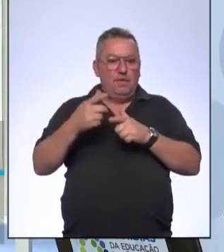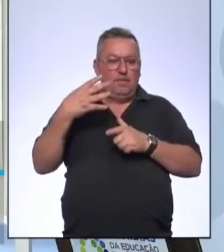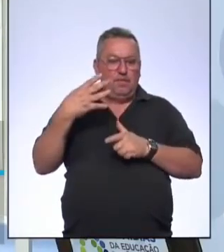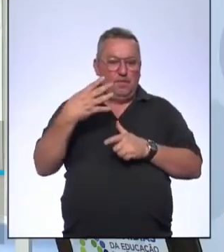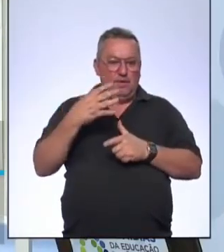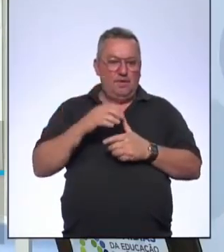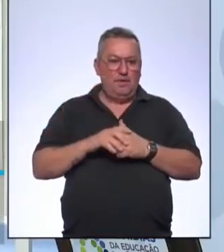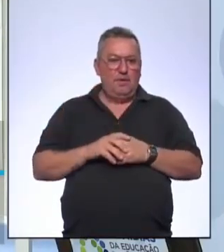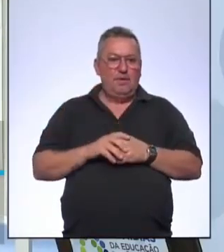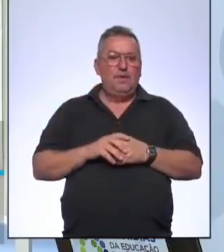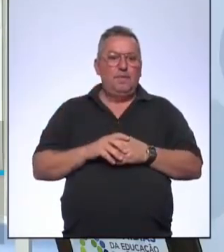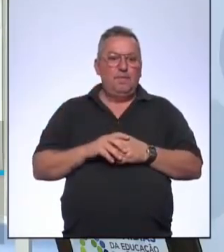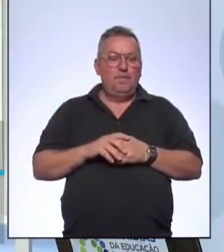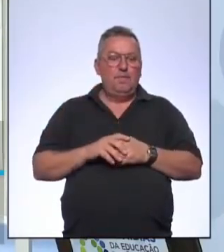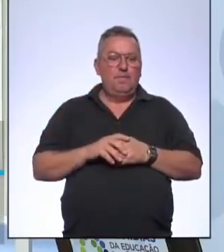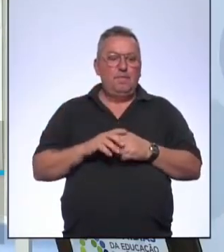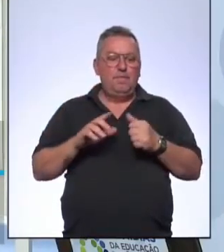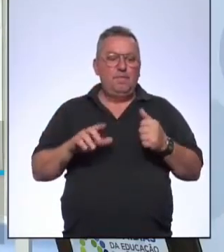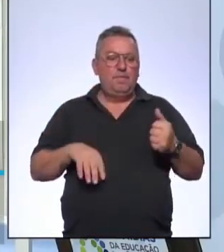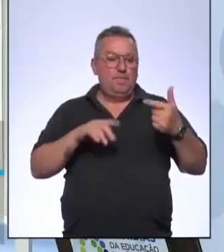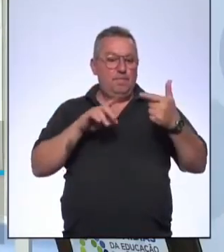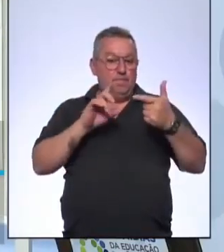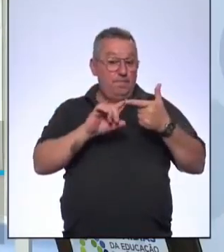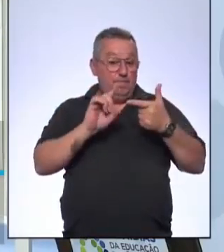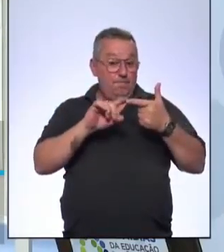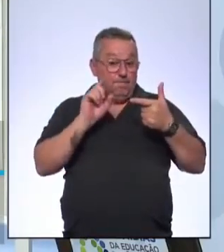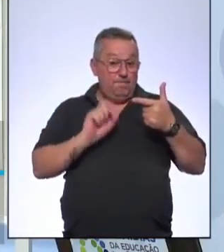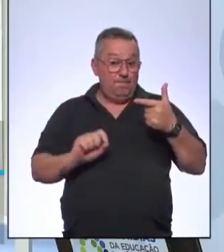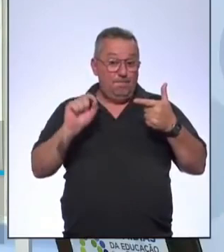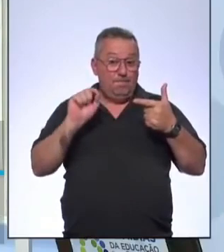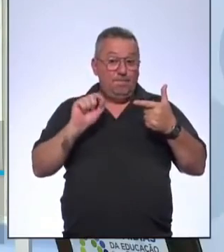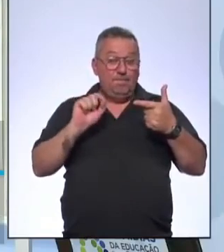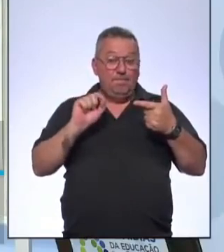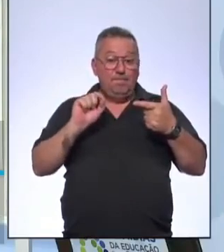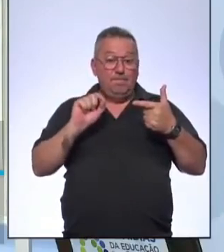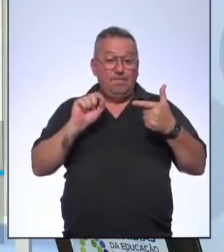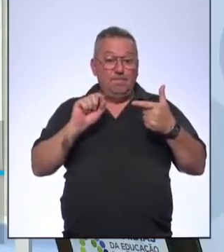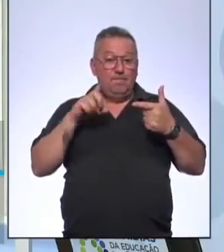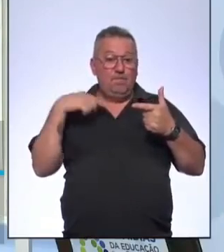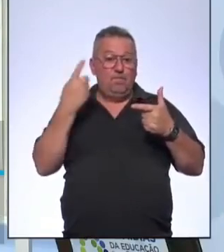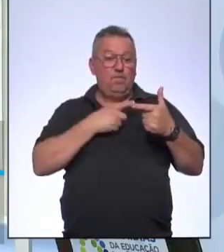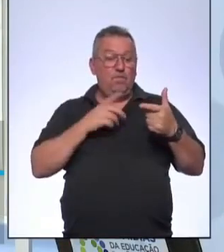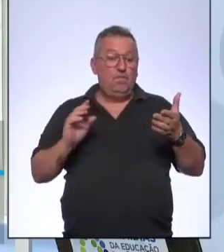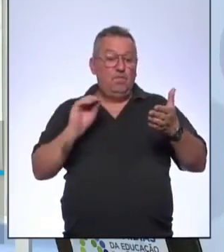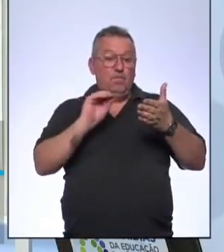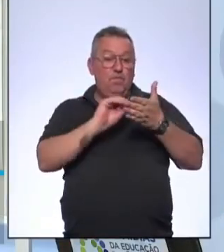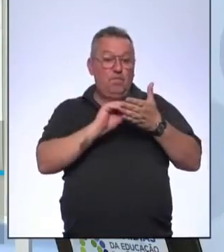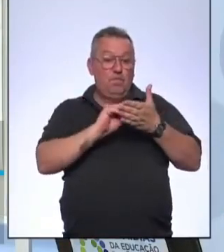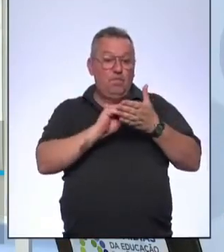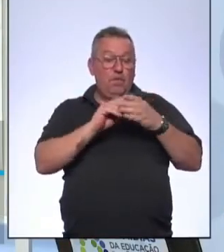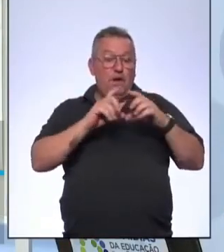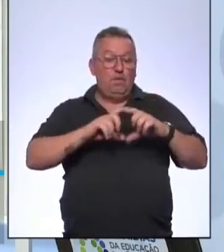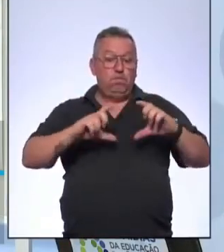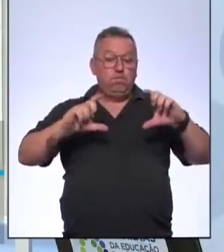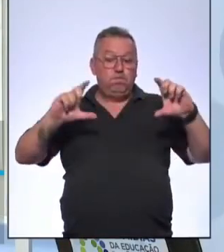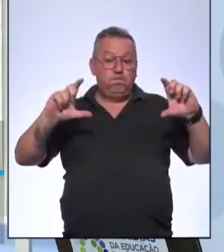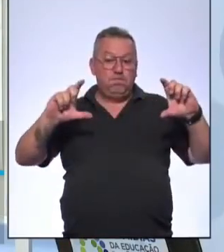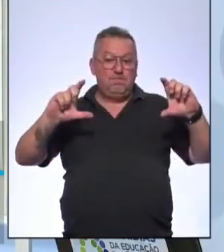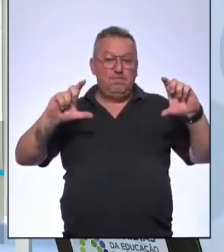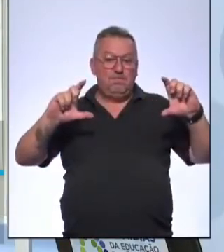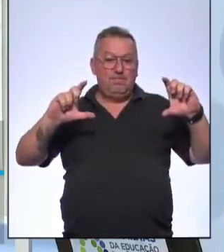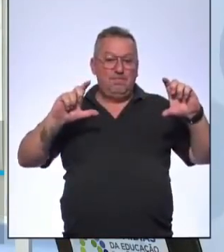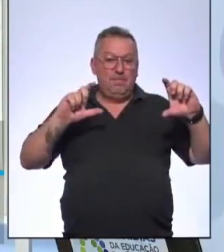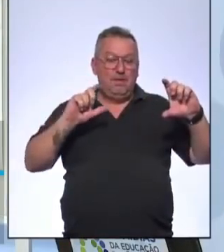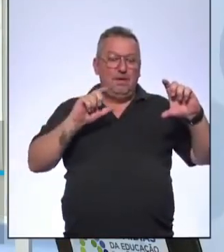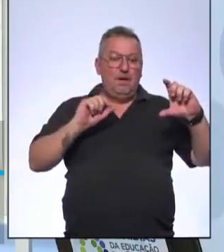4. Essa é a primeira ideia. Segunda ideia, que era, no caso, como nós colocamos dessa equação aí.